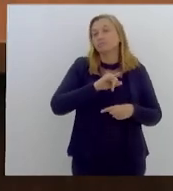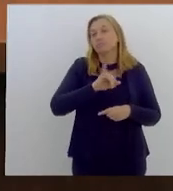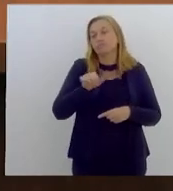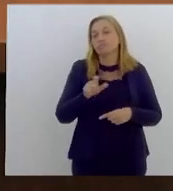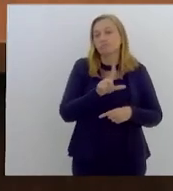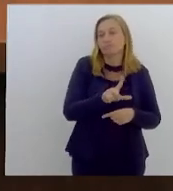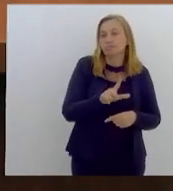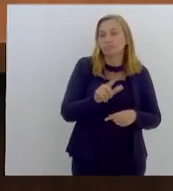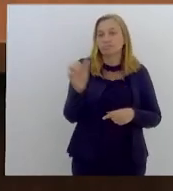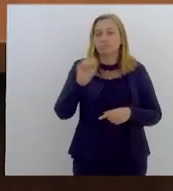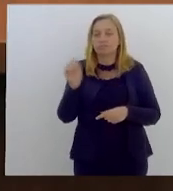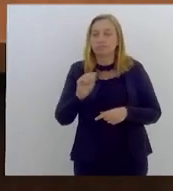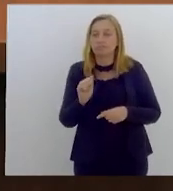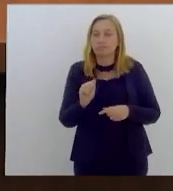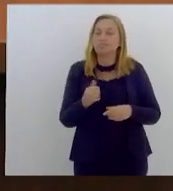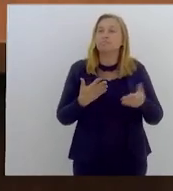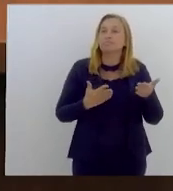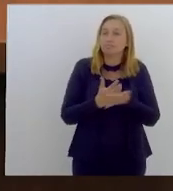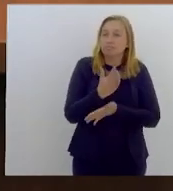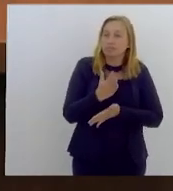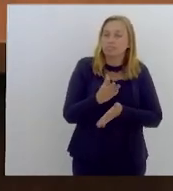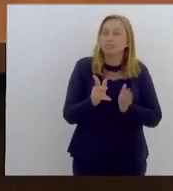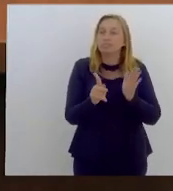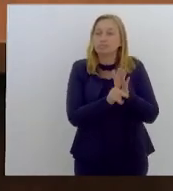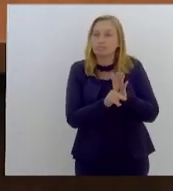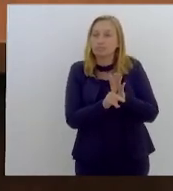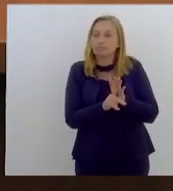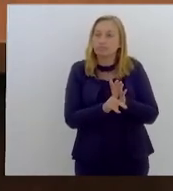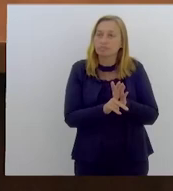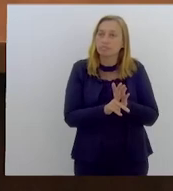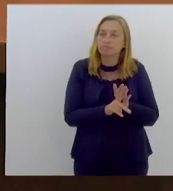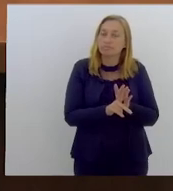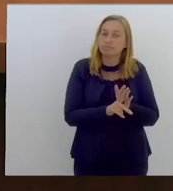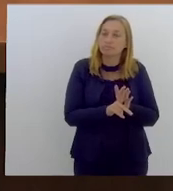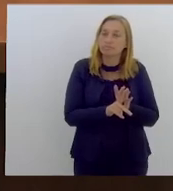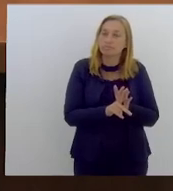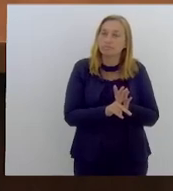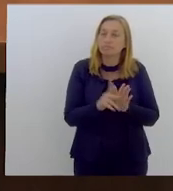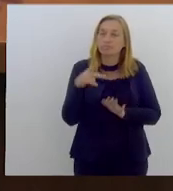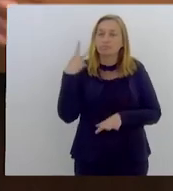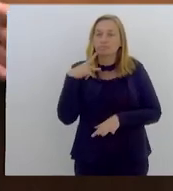nós alardeamos esse projeto, aprovamos esse projeto no Parlamento. Foi,